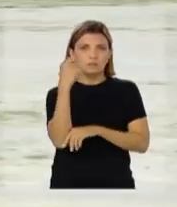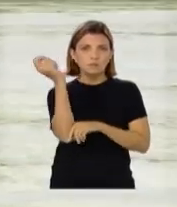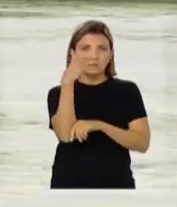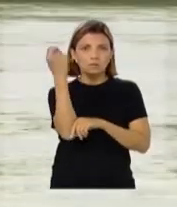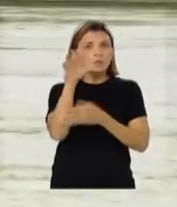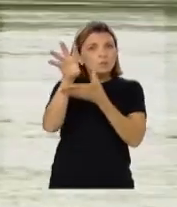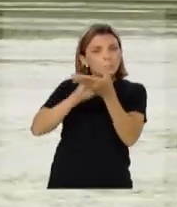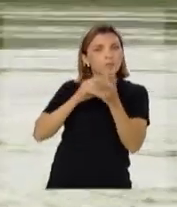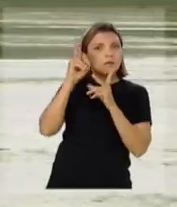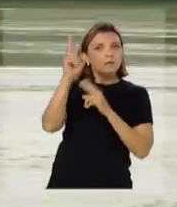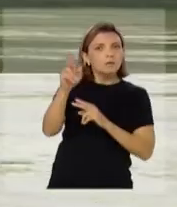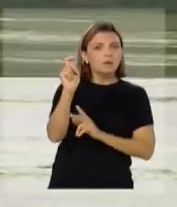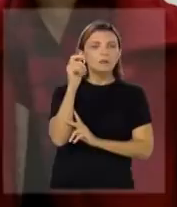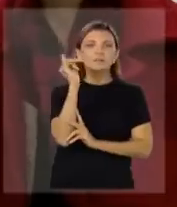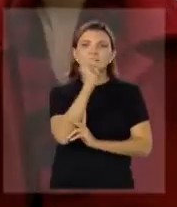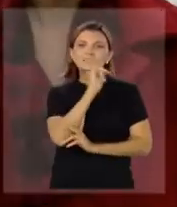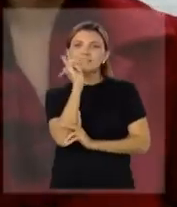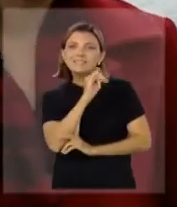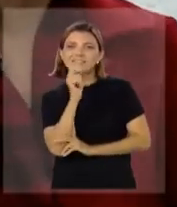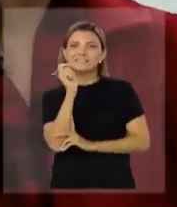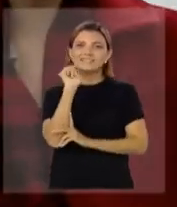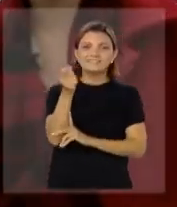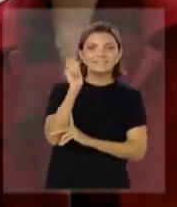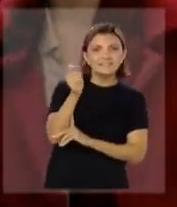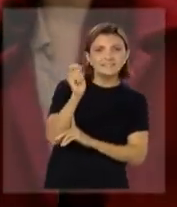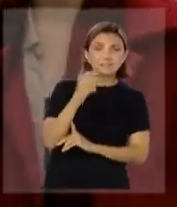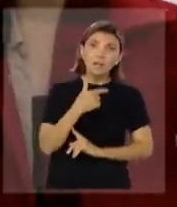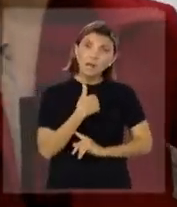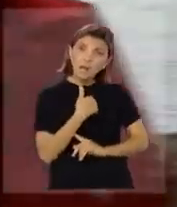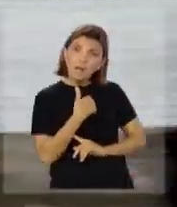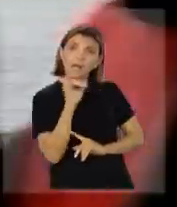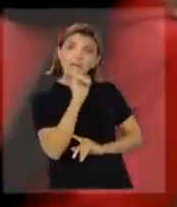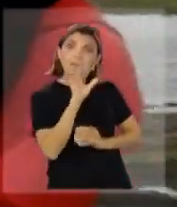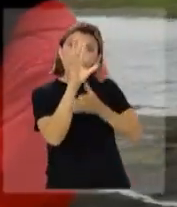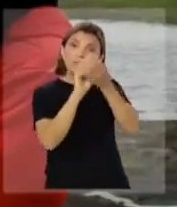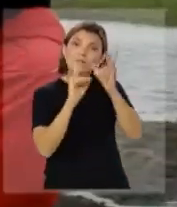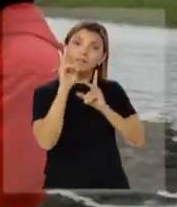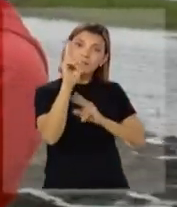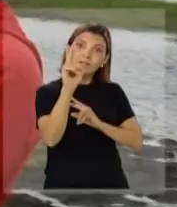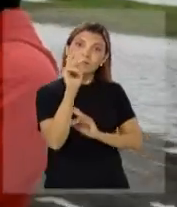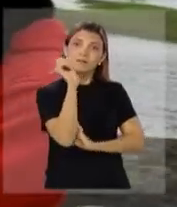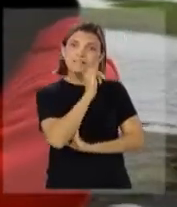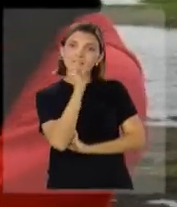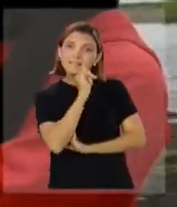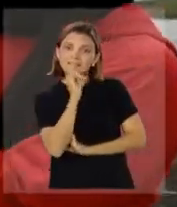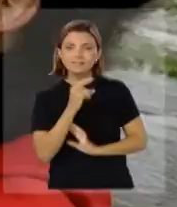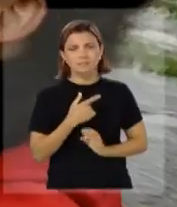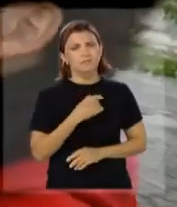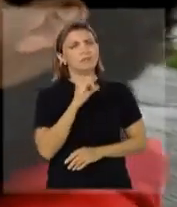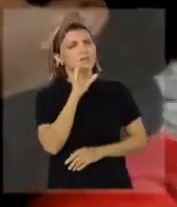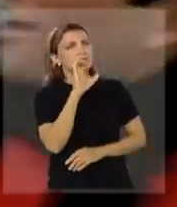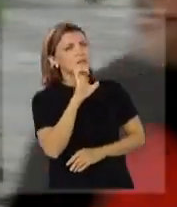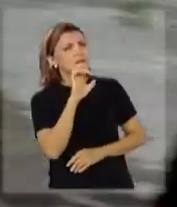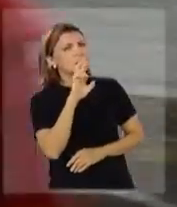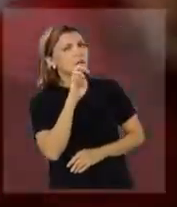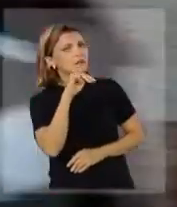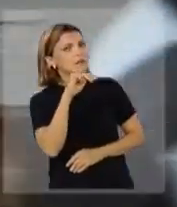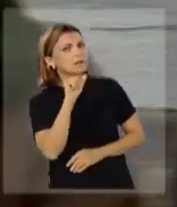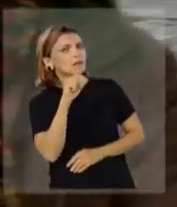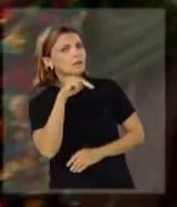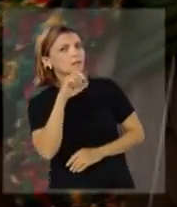como no Uruguai e na Argentina. Ah, é nossos irmãos, né, Bia? É. A pronúncia correta é hermanos,